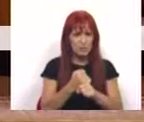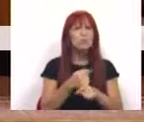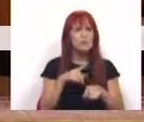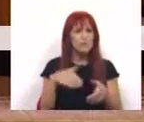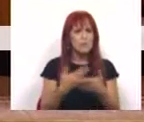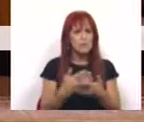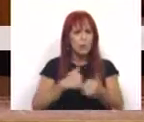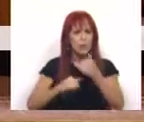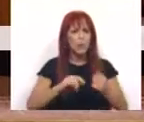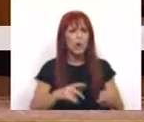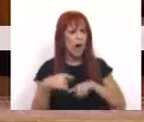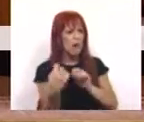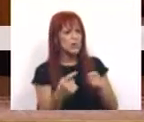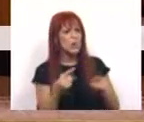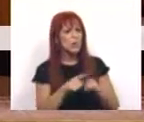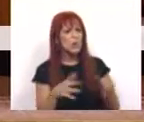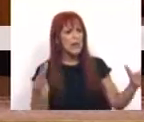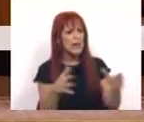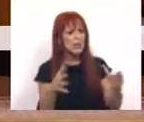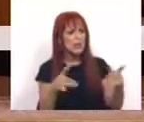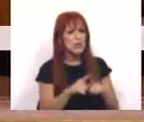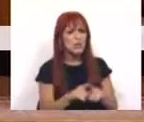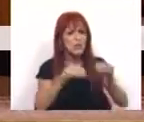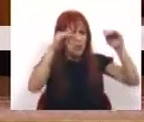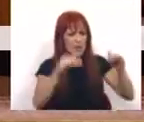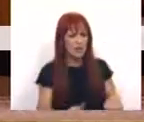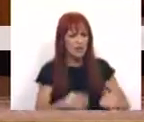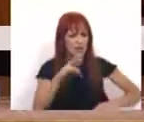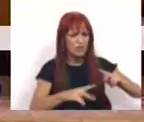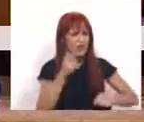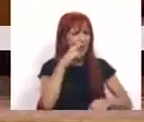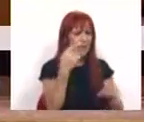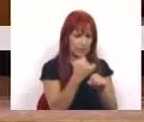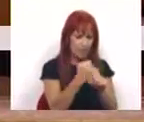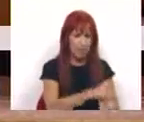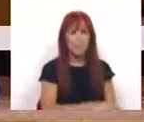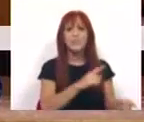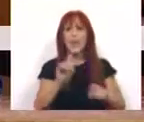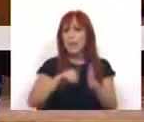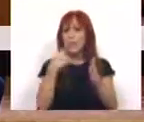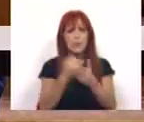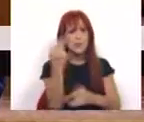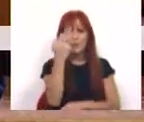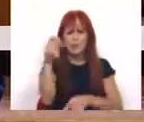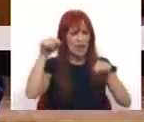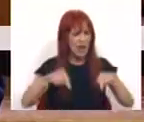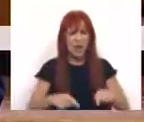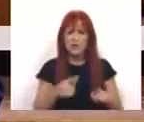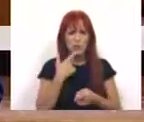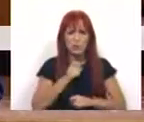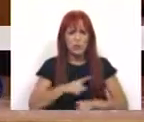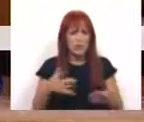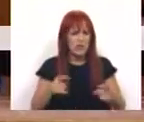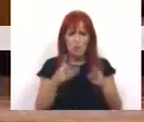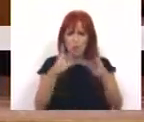deu lugar à discussão sobre a dimensão do alívio fiscal para quem trabalha. Definitivamente, este não podia